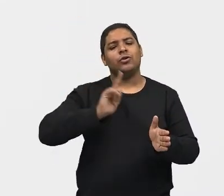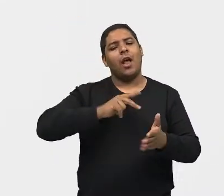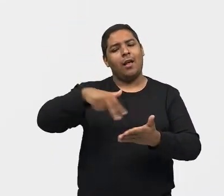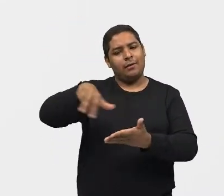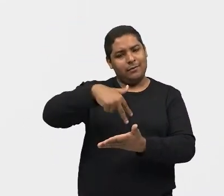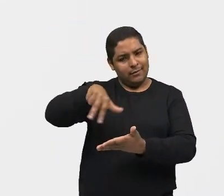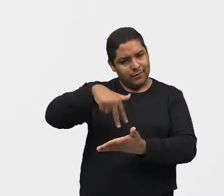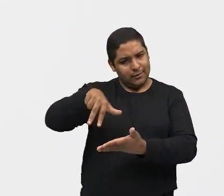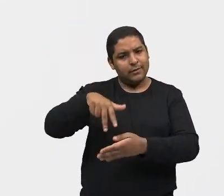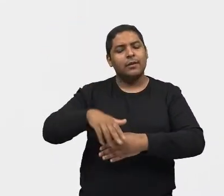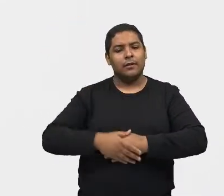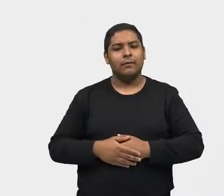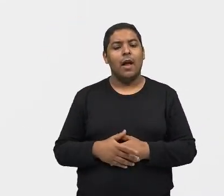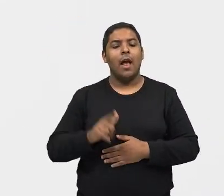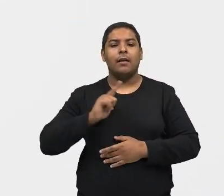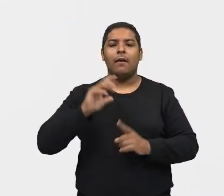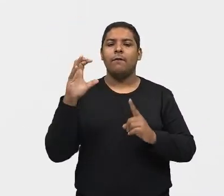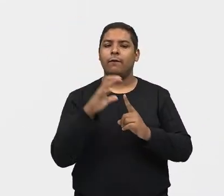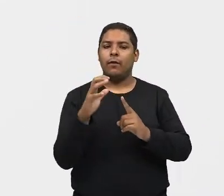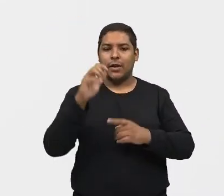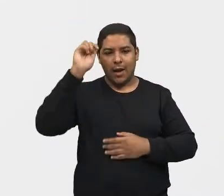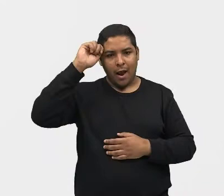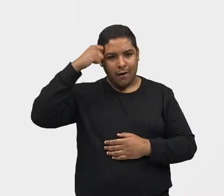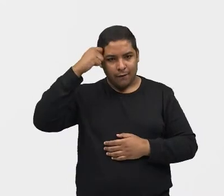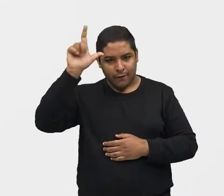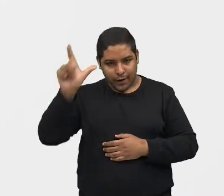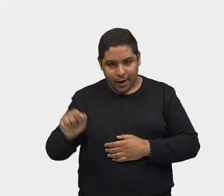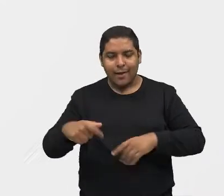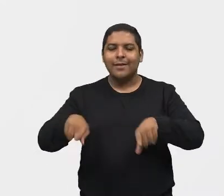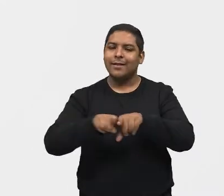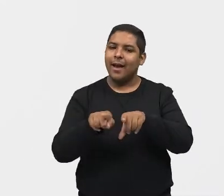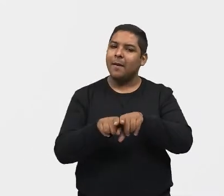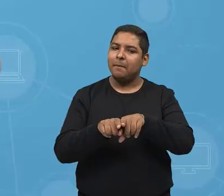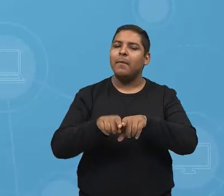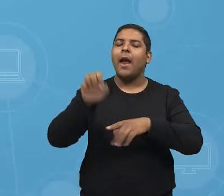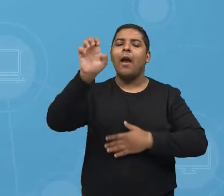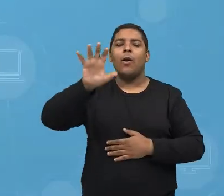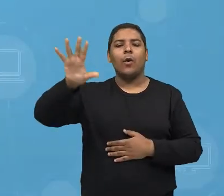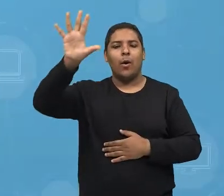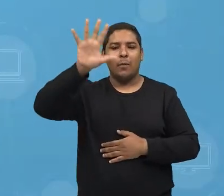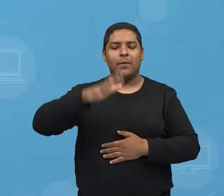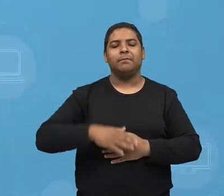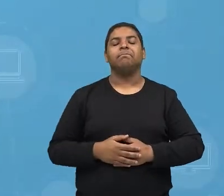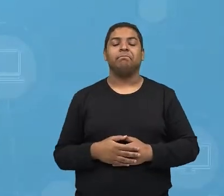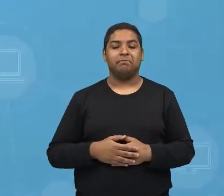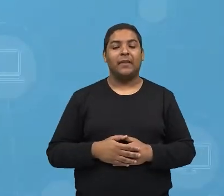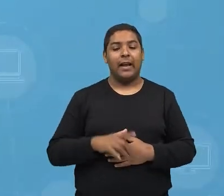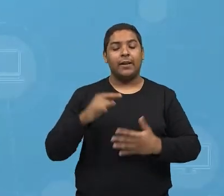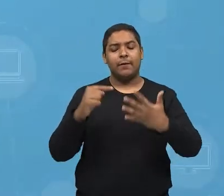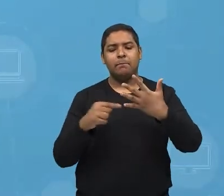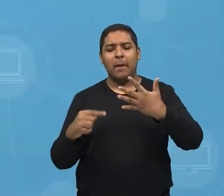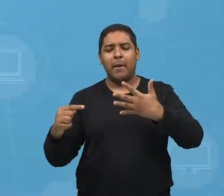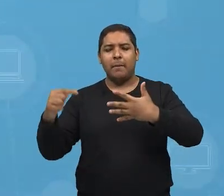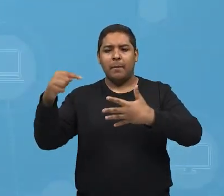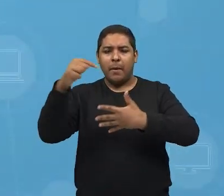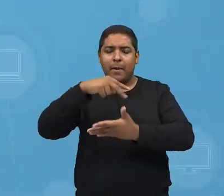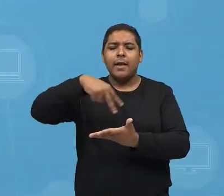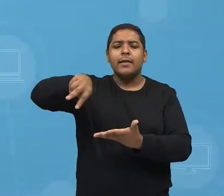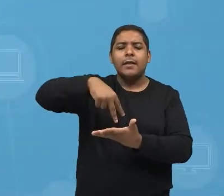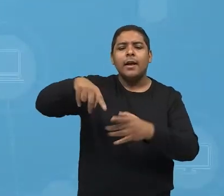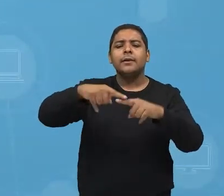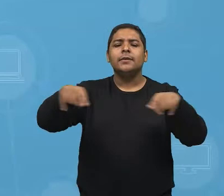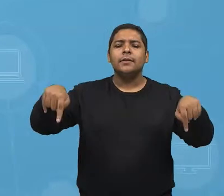grande influência dos africanos e europeus, certo? Então aí nós falamos de algumas danças tradicionais de